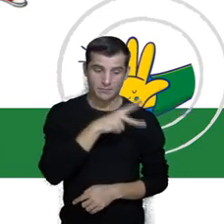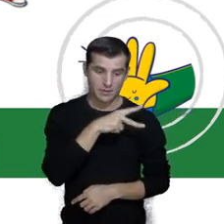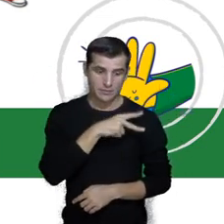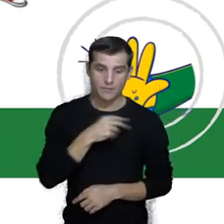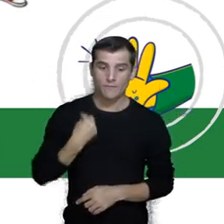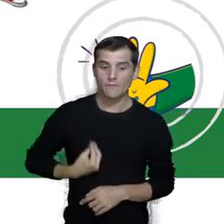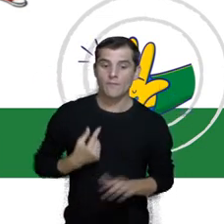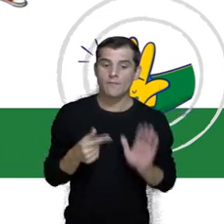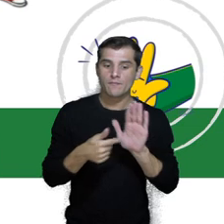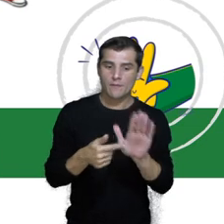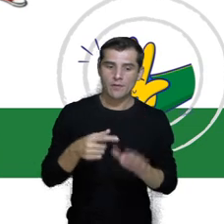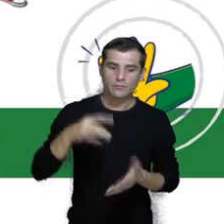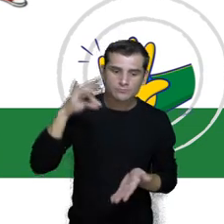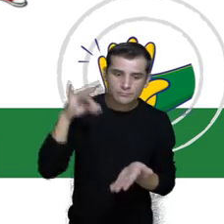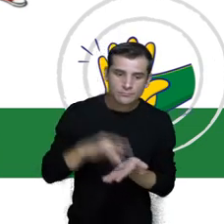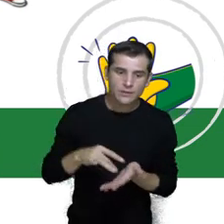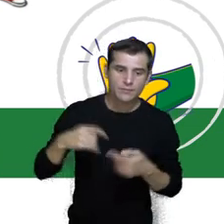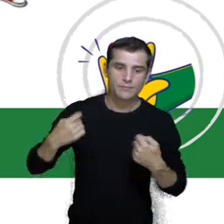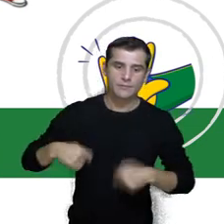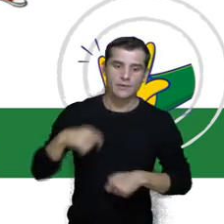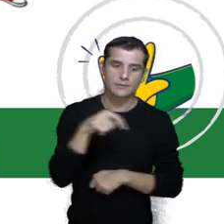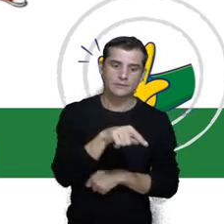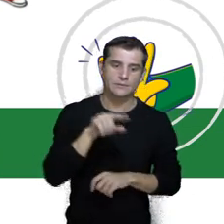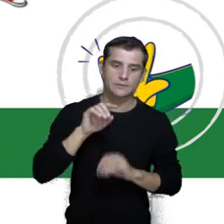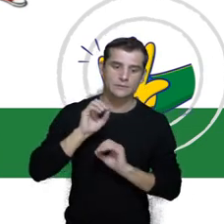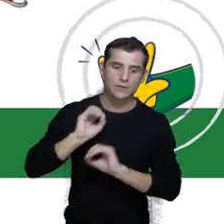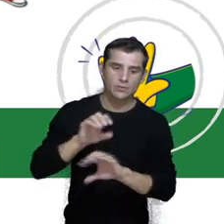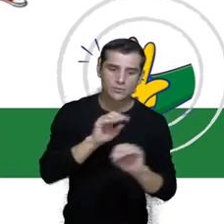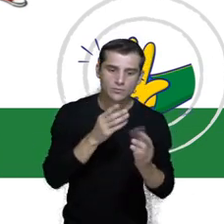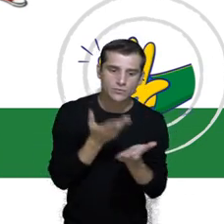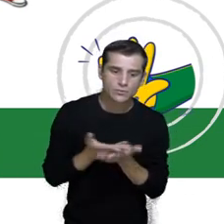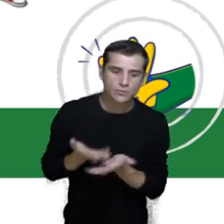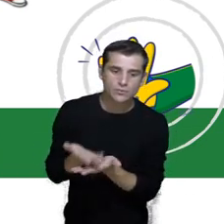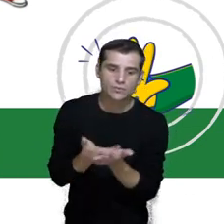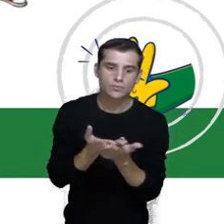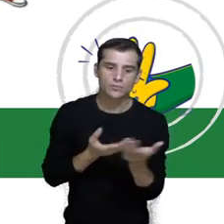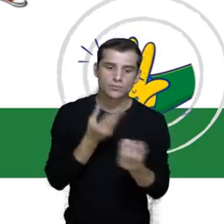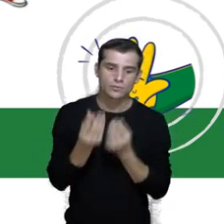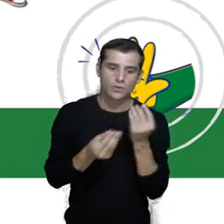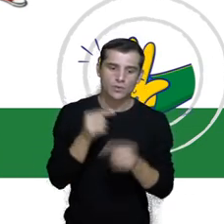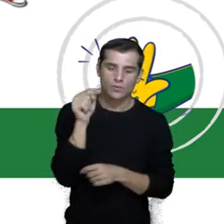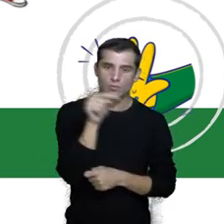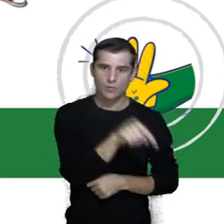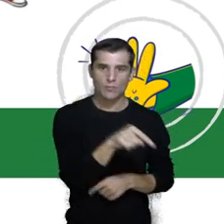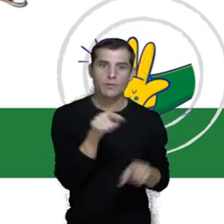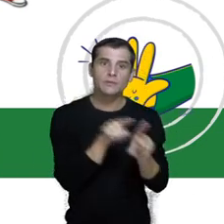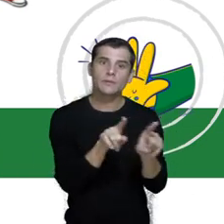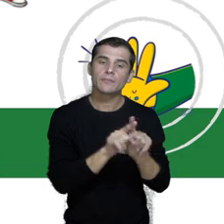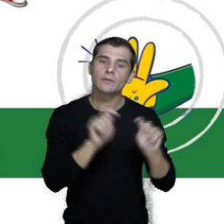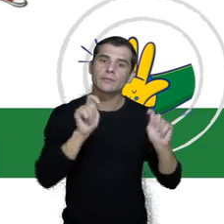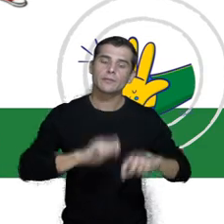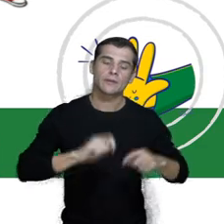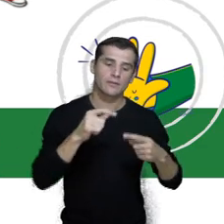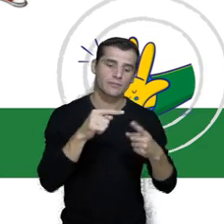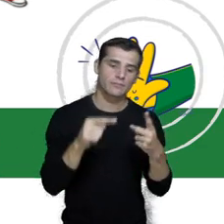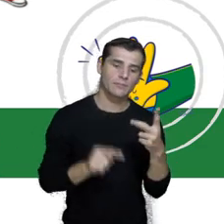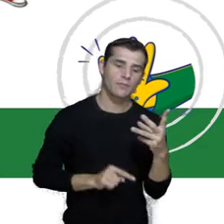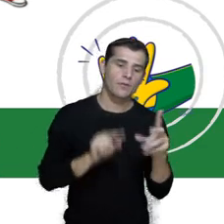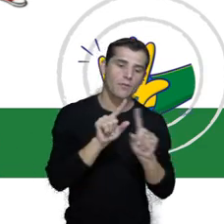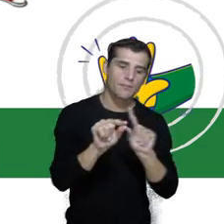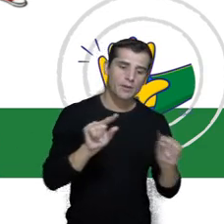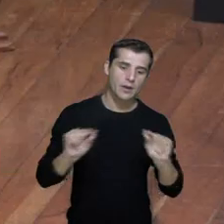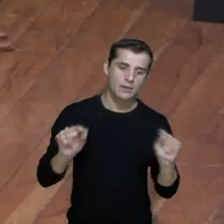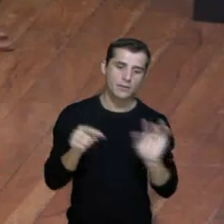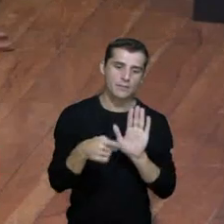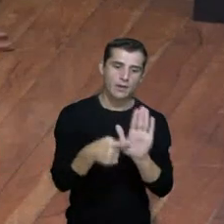preciso estudar isso apresentar soluções e o projeto ele tem essa base teórica prática onde problemas